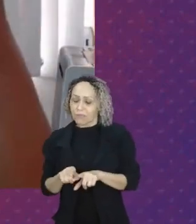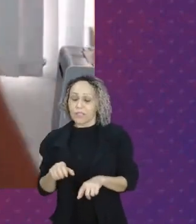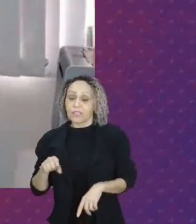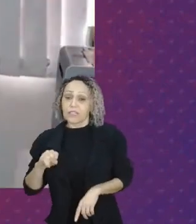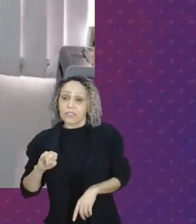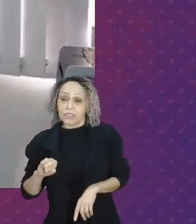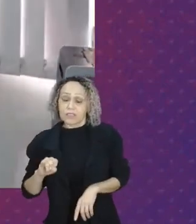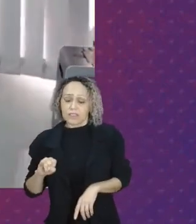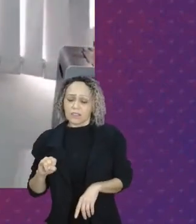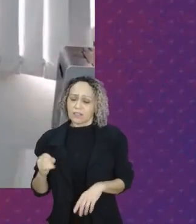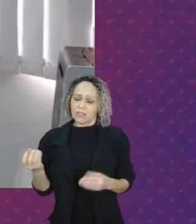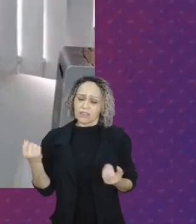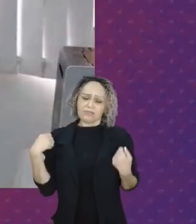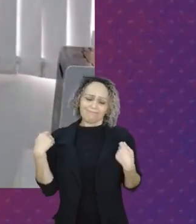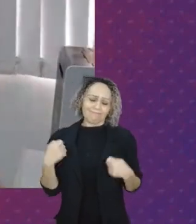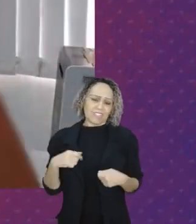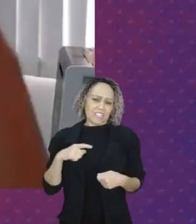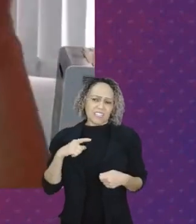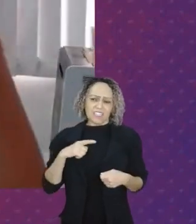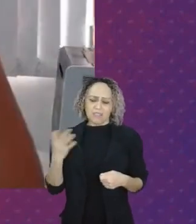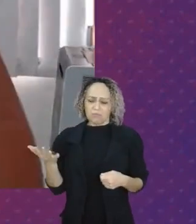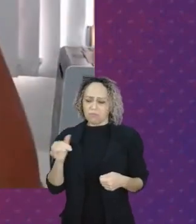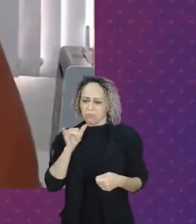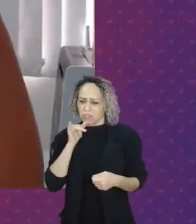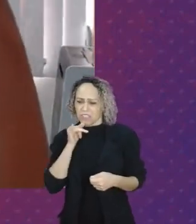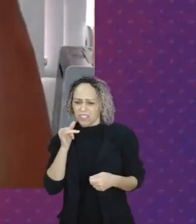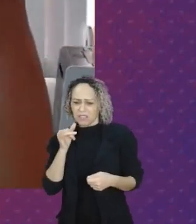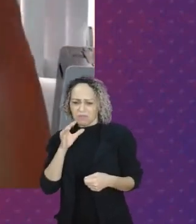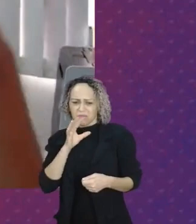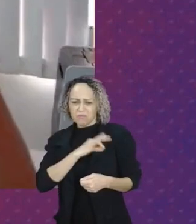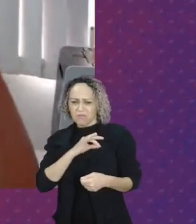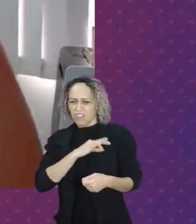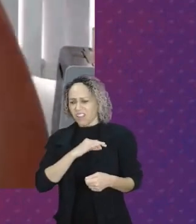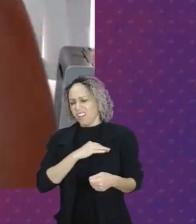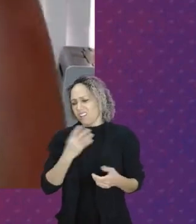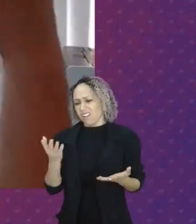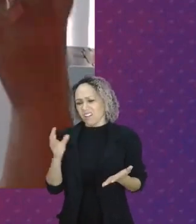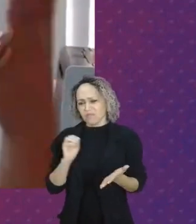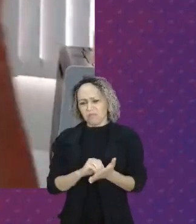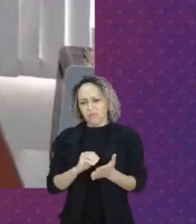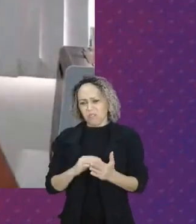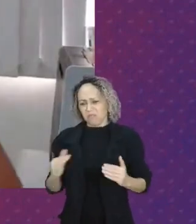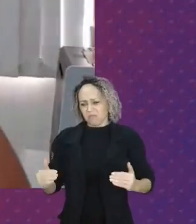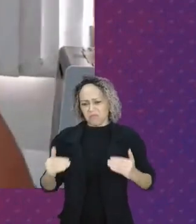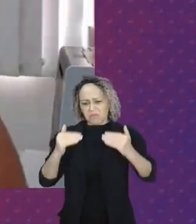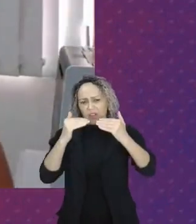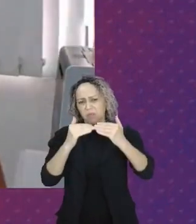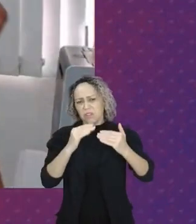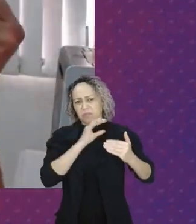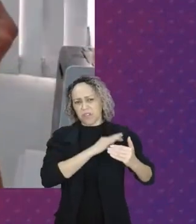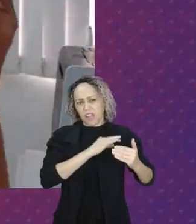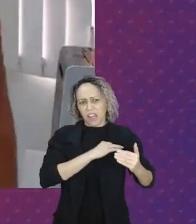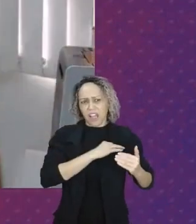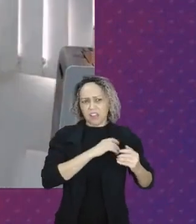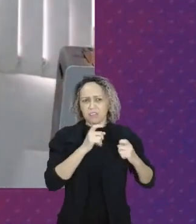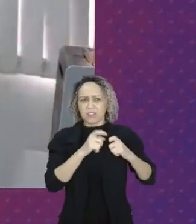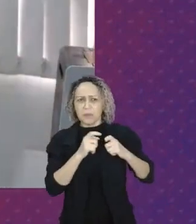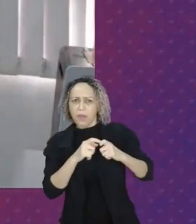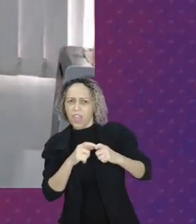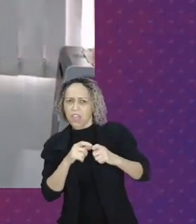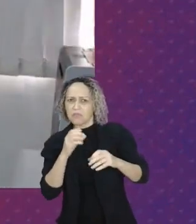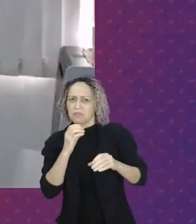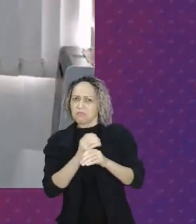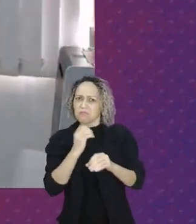outras carreiras tradicionais, como a medicina, a advocacia, a engenharia. Então, a